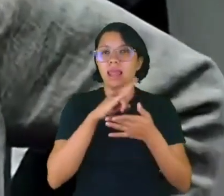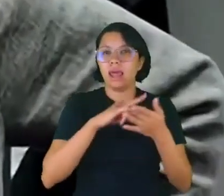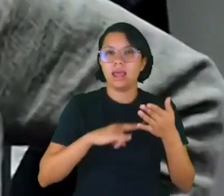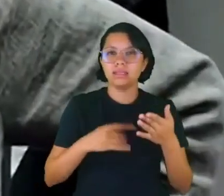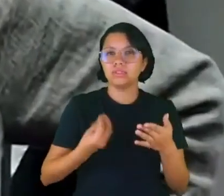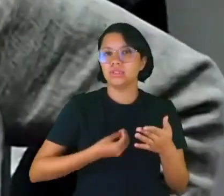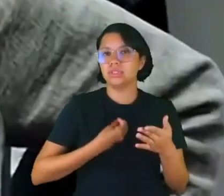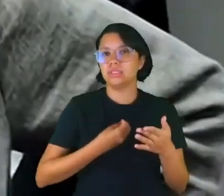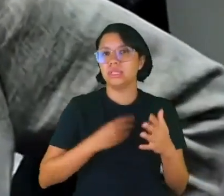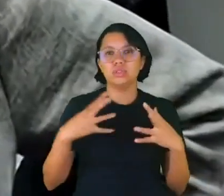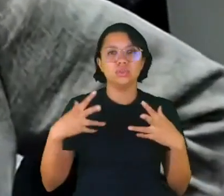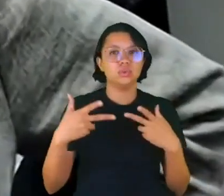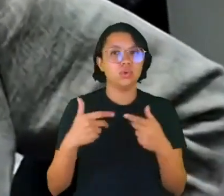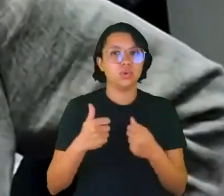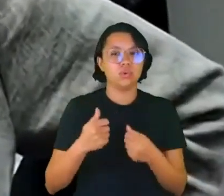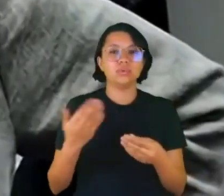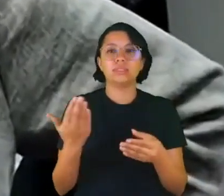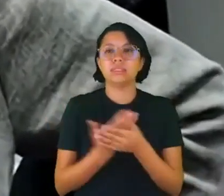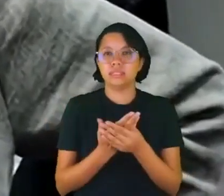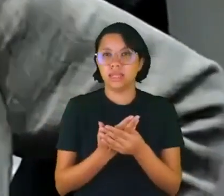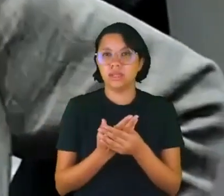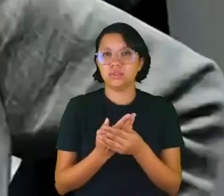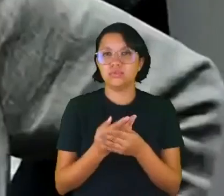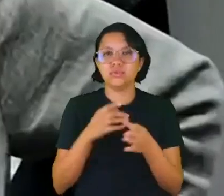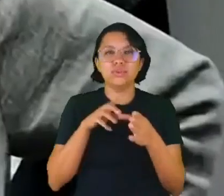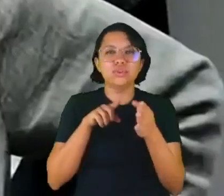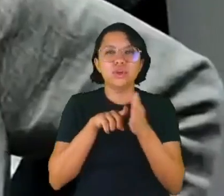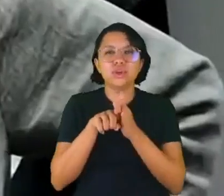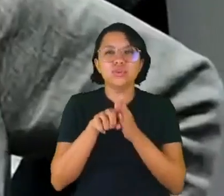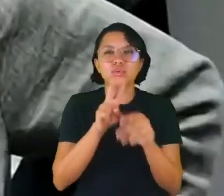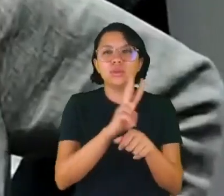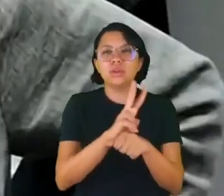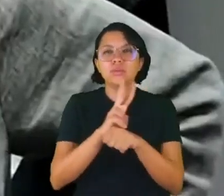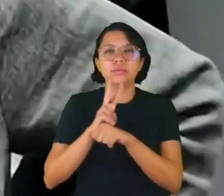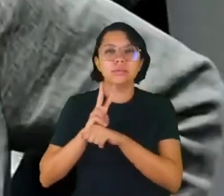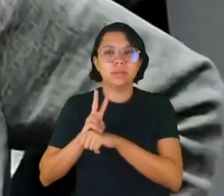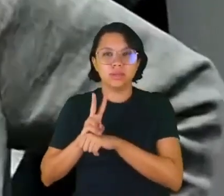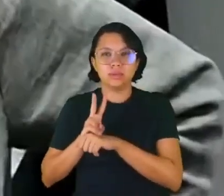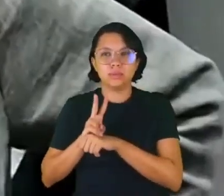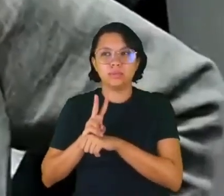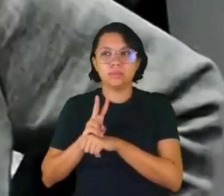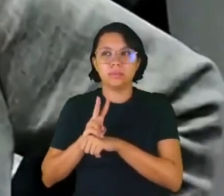Em todos esses casos, foi questionado o empréstimo,